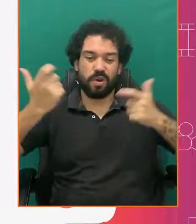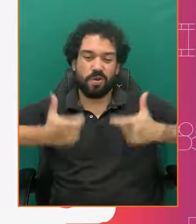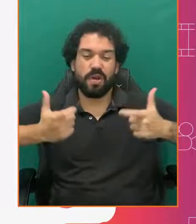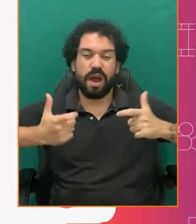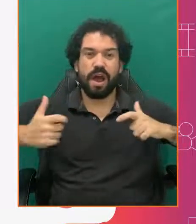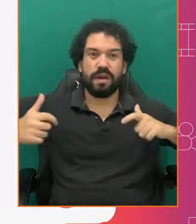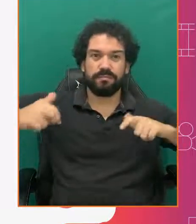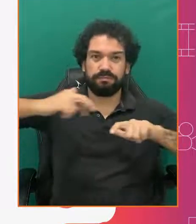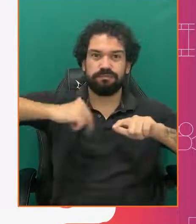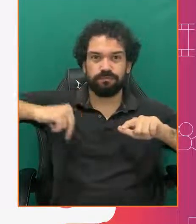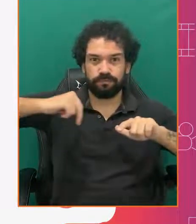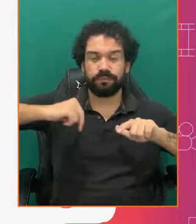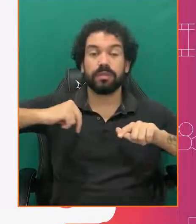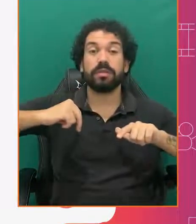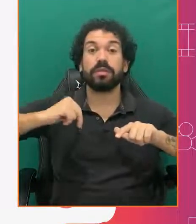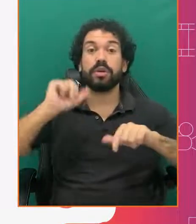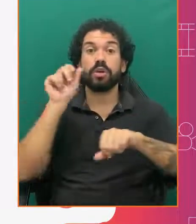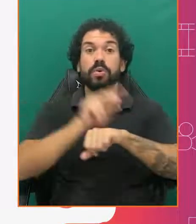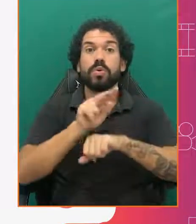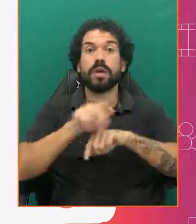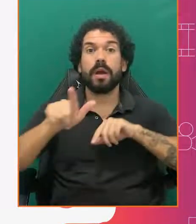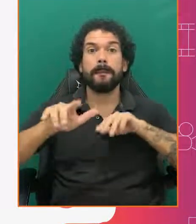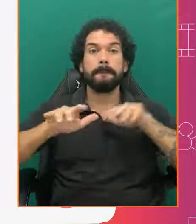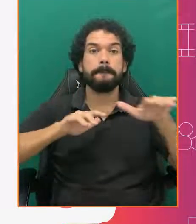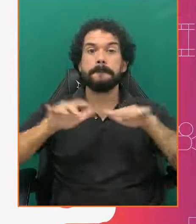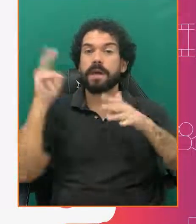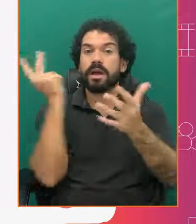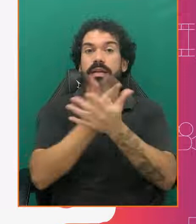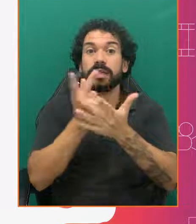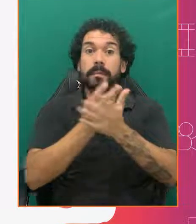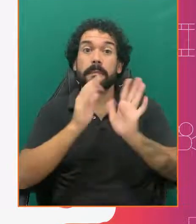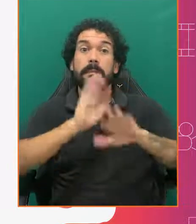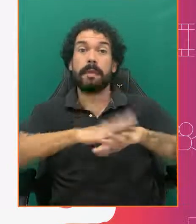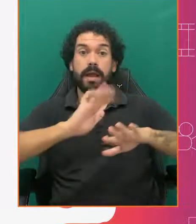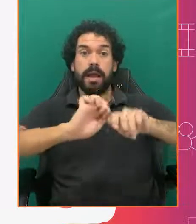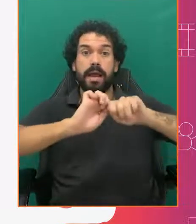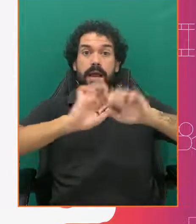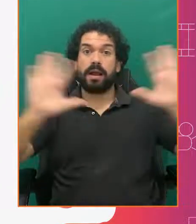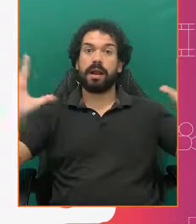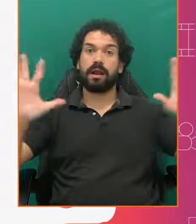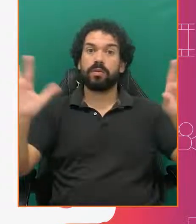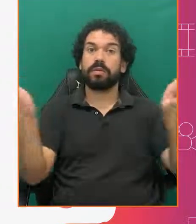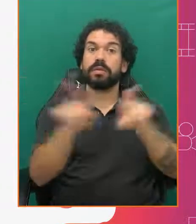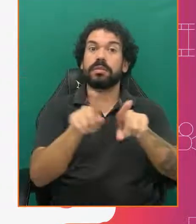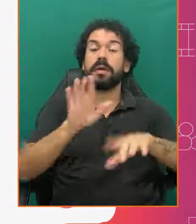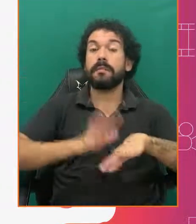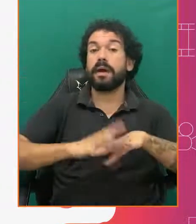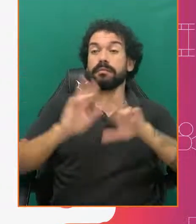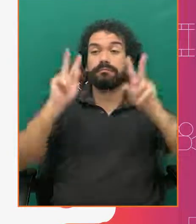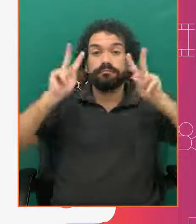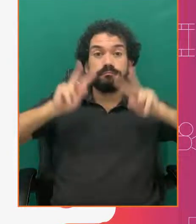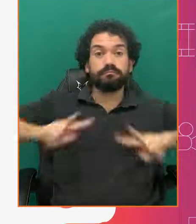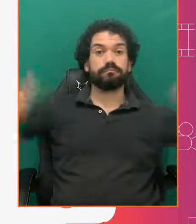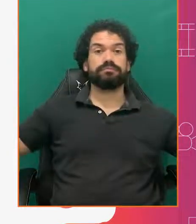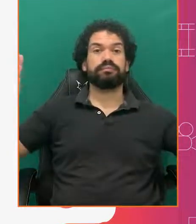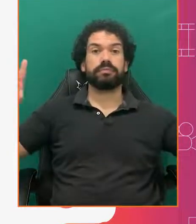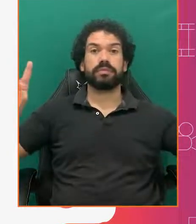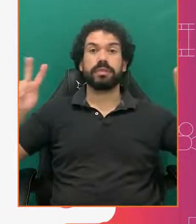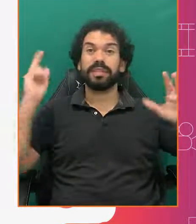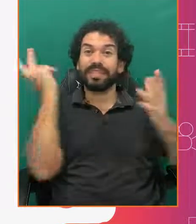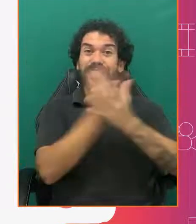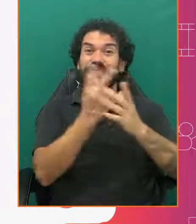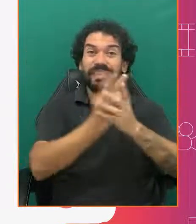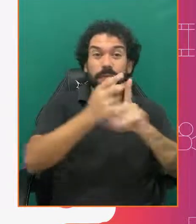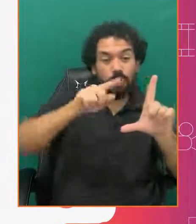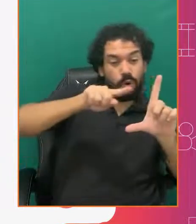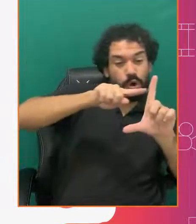fala sobre cuidar para que os movimentos sejam sempre claros e visíveis, em um ângulo